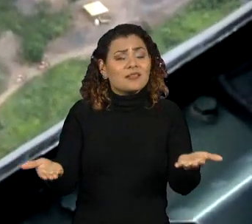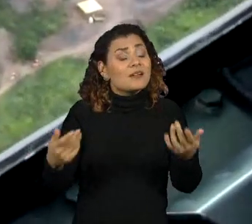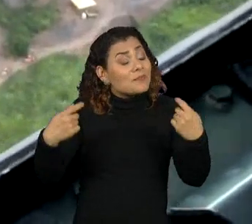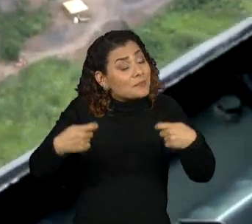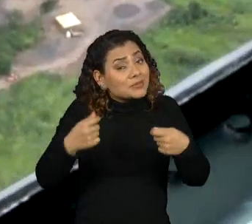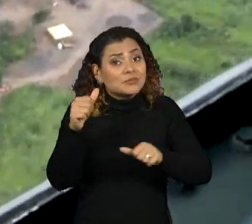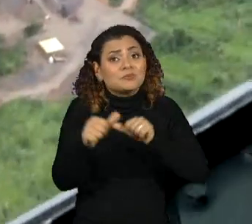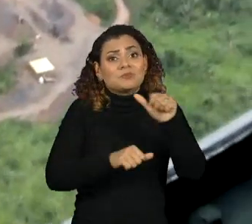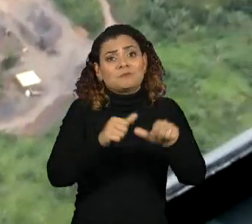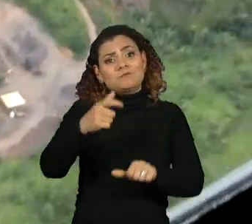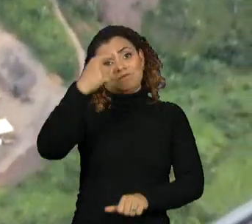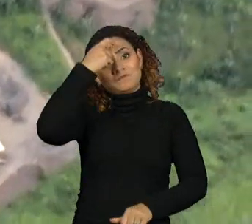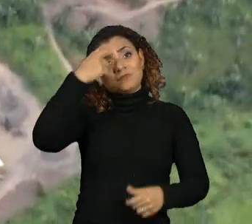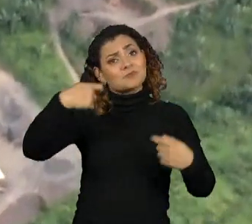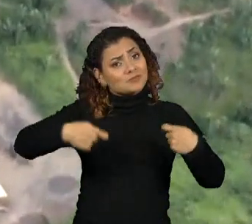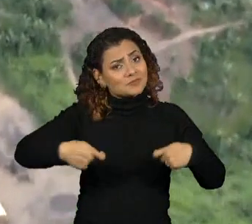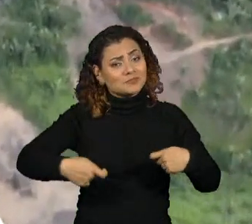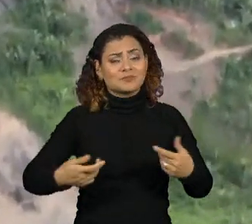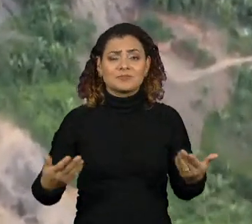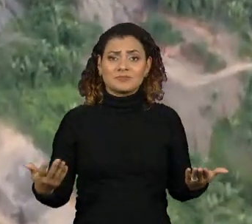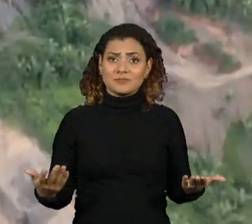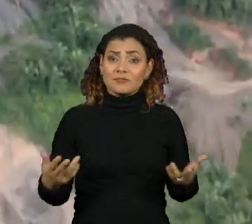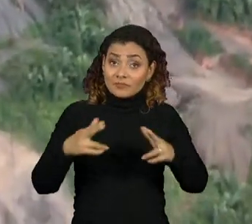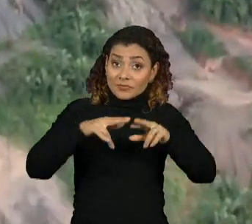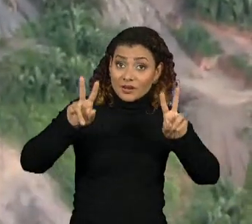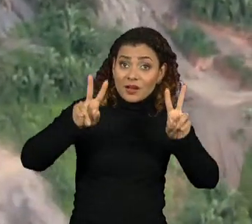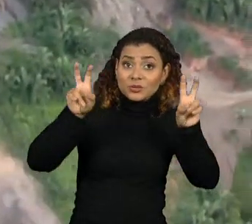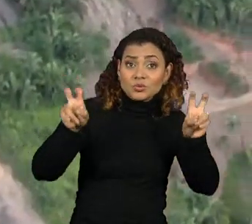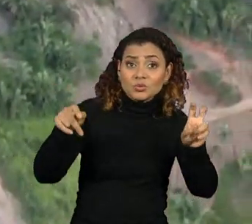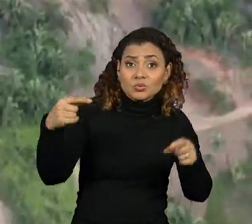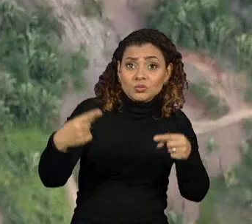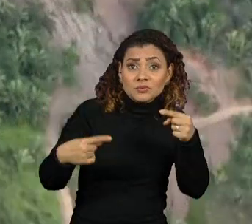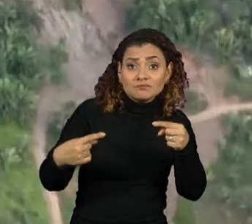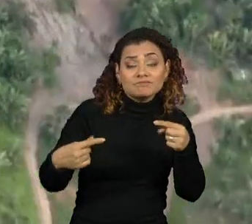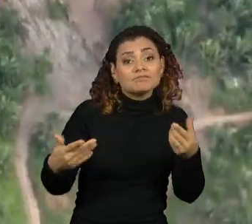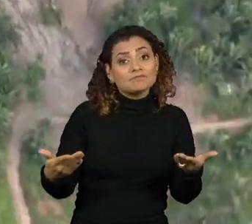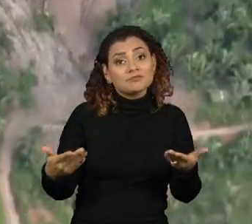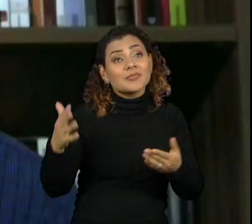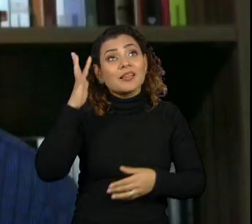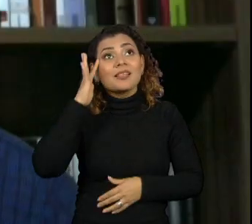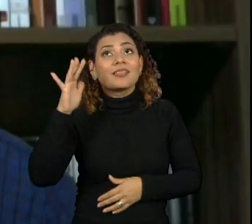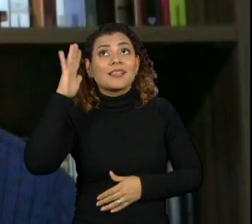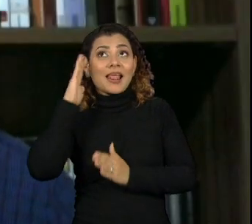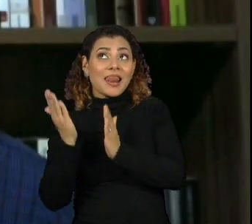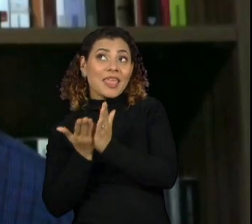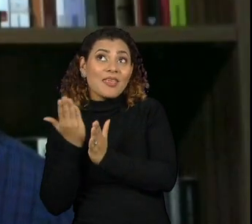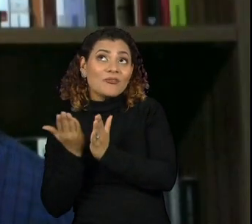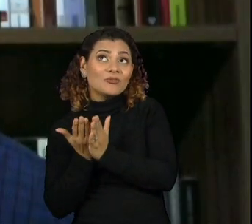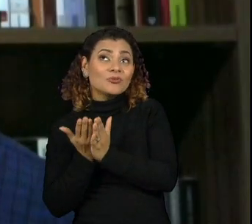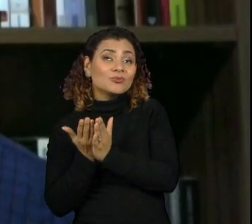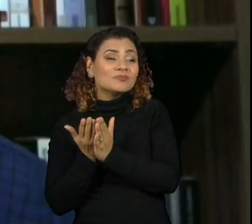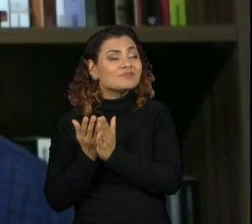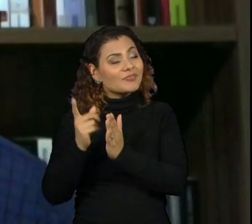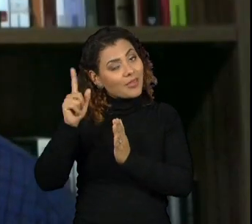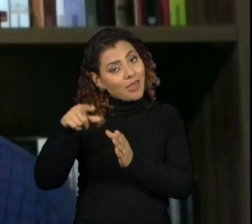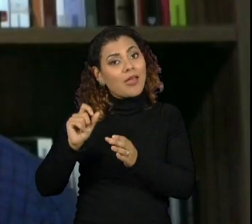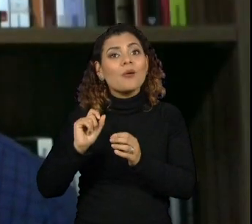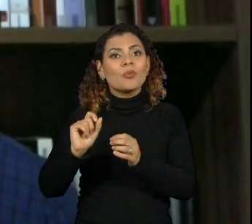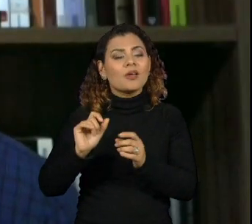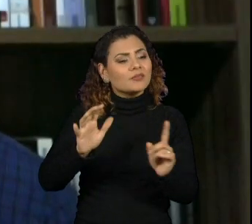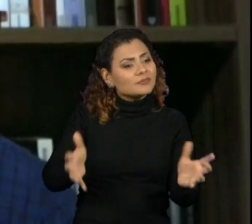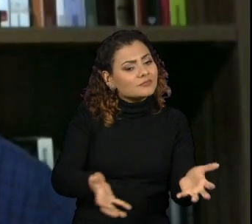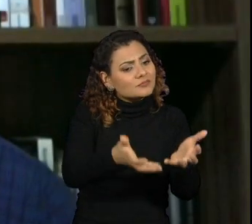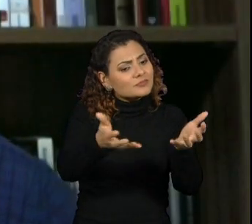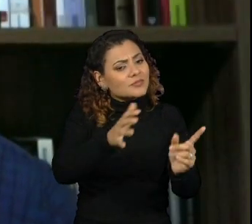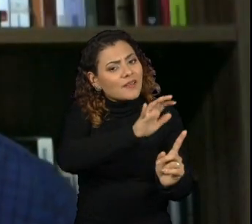ser mudado. Acho que tocar nesse assunto, ainda que seja na ficção, lança uma semente que pode ser